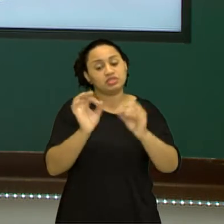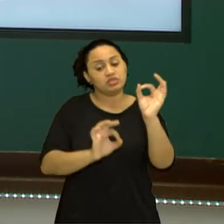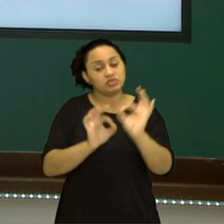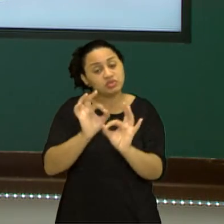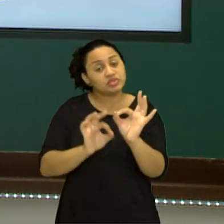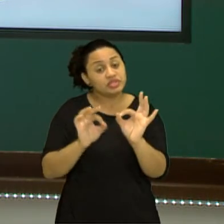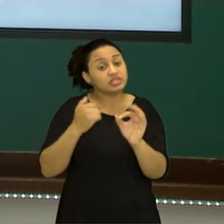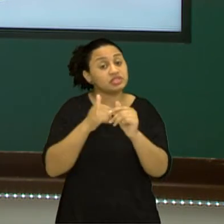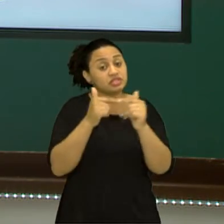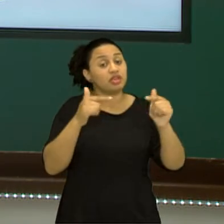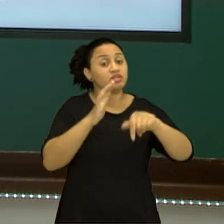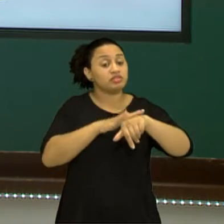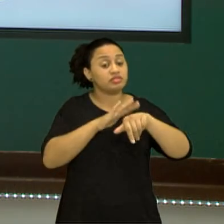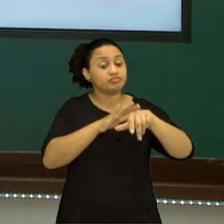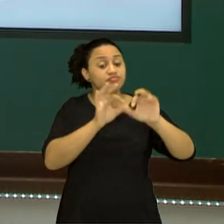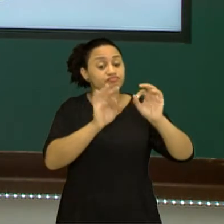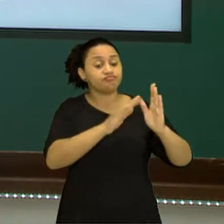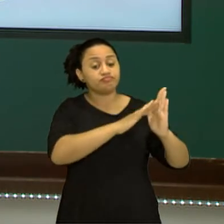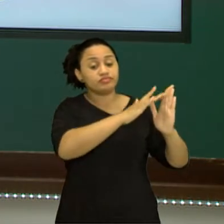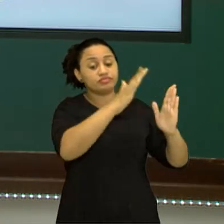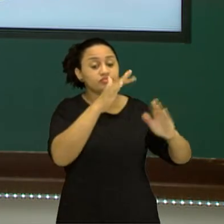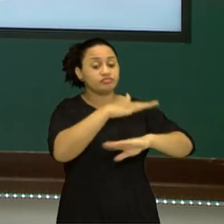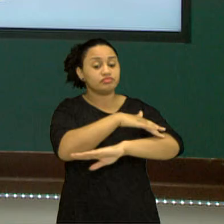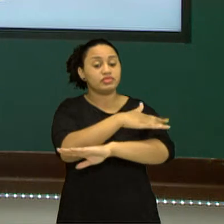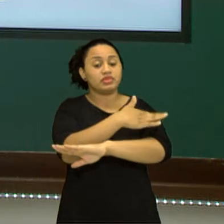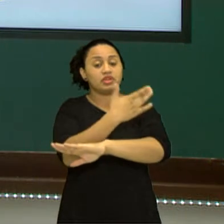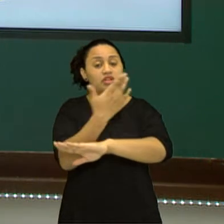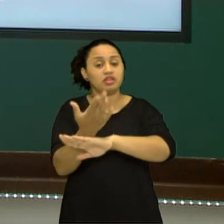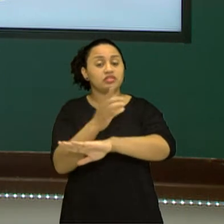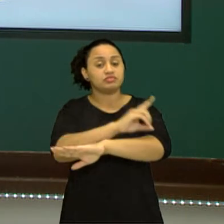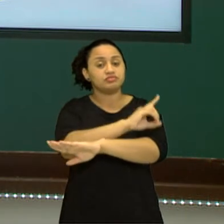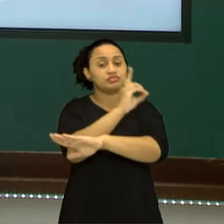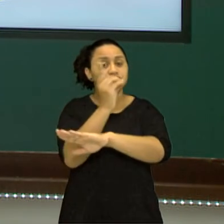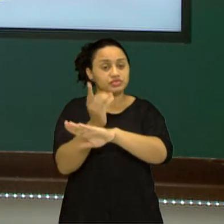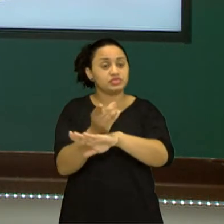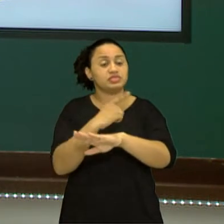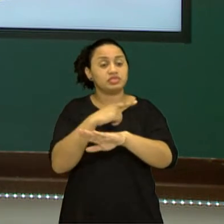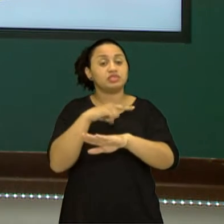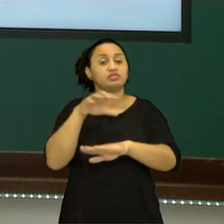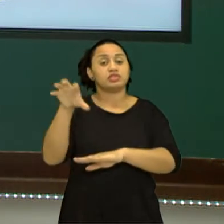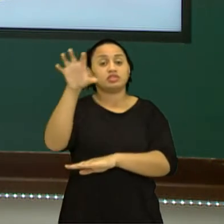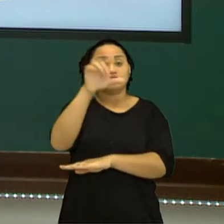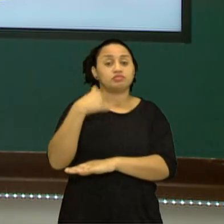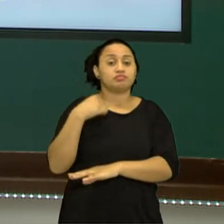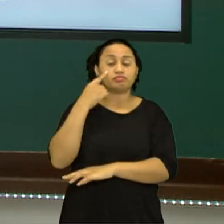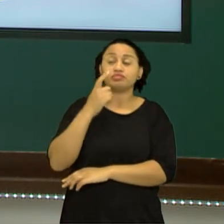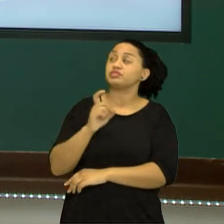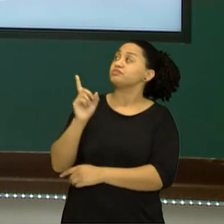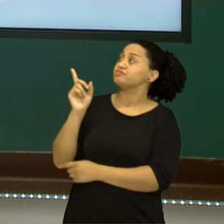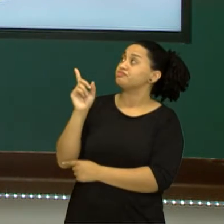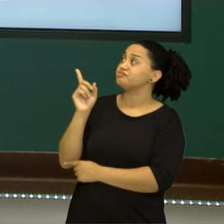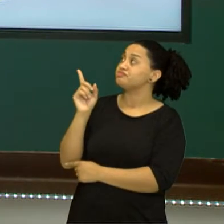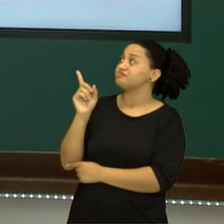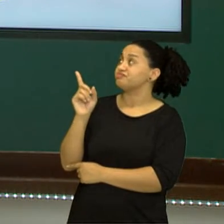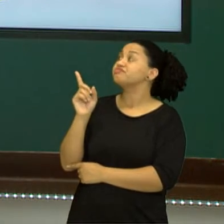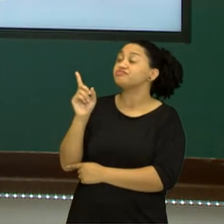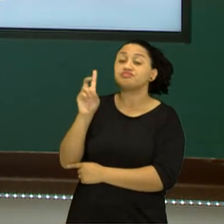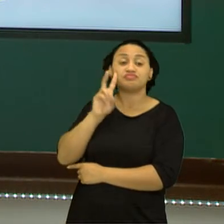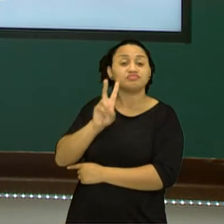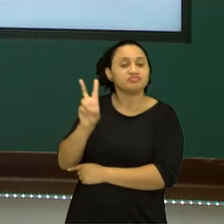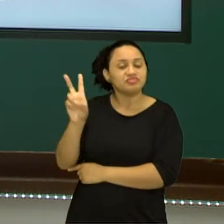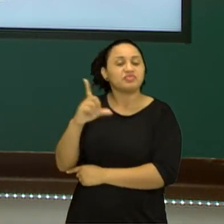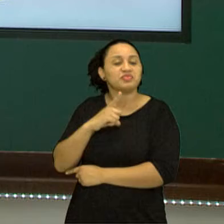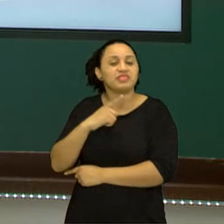de casa e eu fazer essa gestão do tempo. Então aqui o meu organograma para que você tenha essa ideia, né, do que são